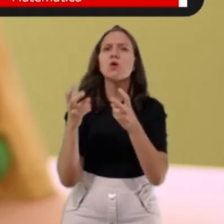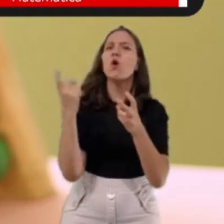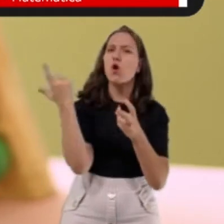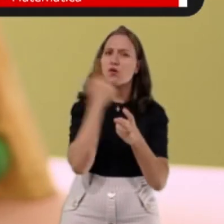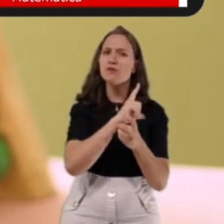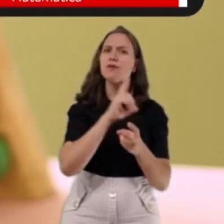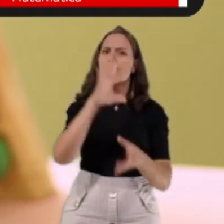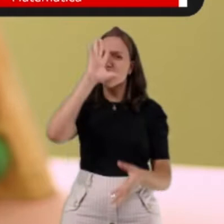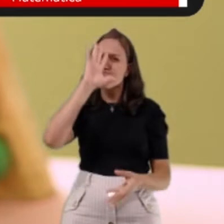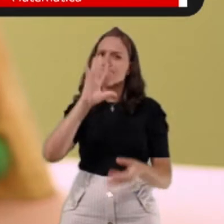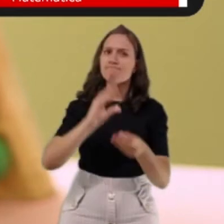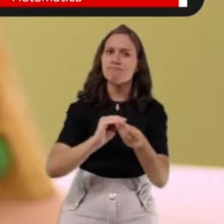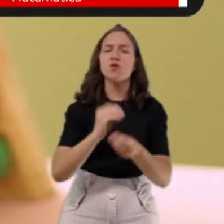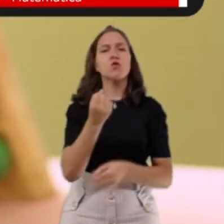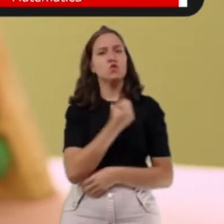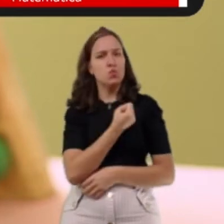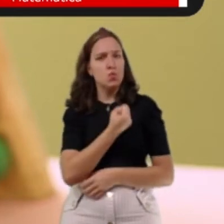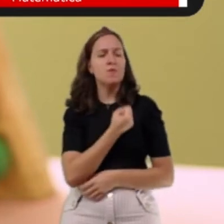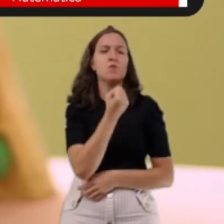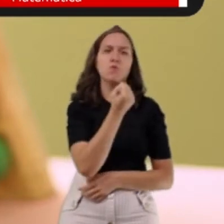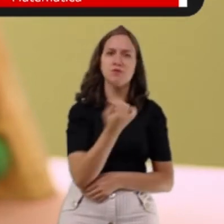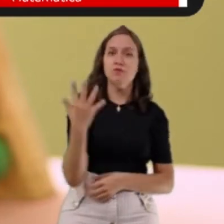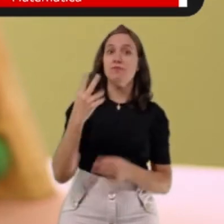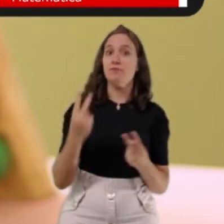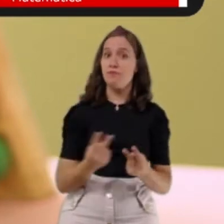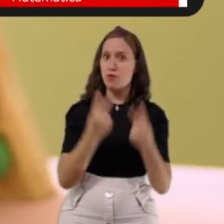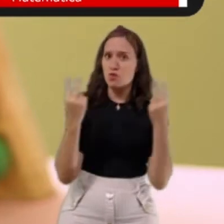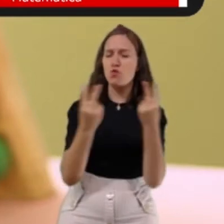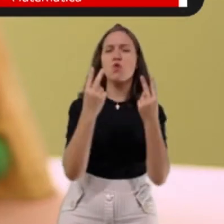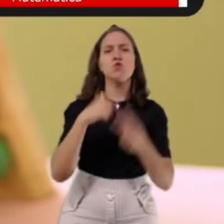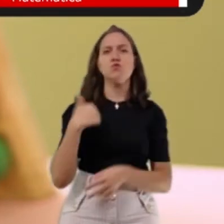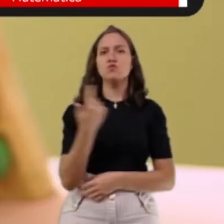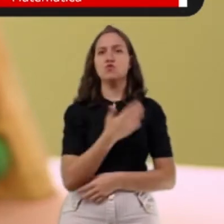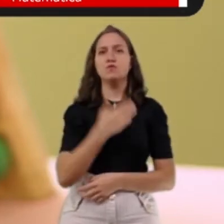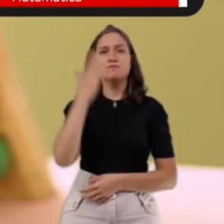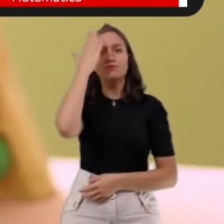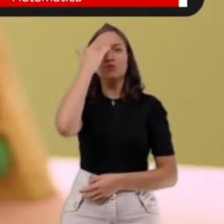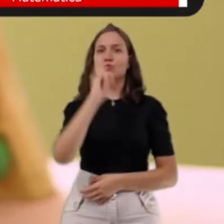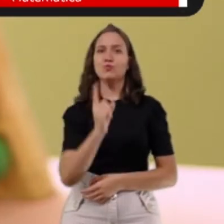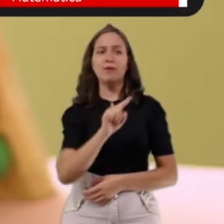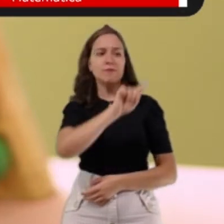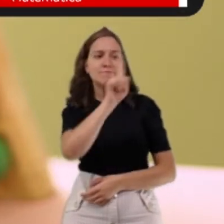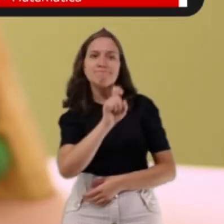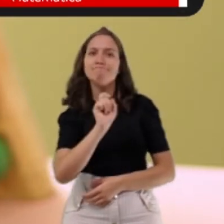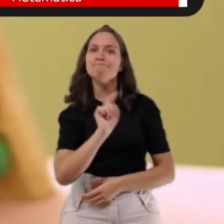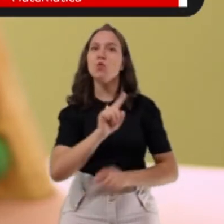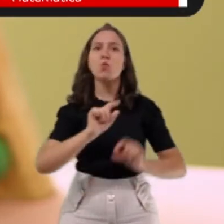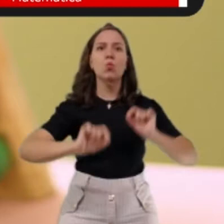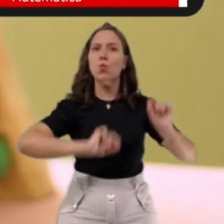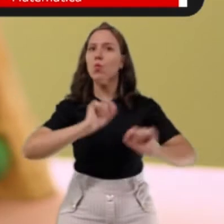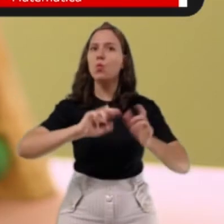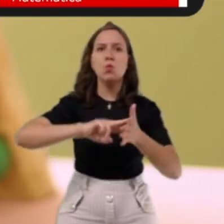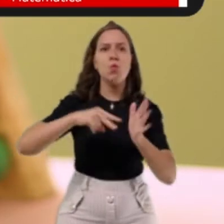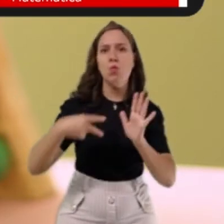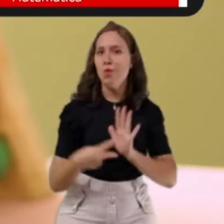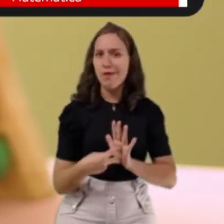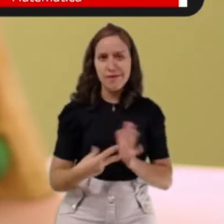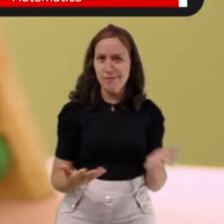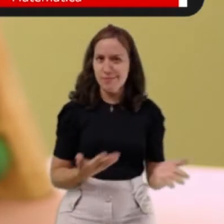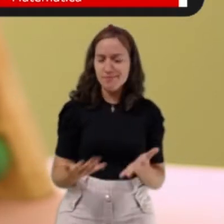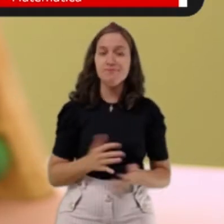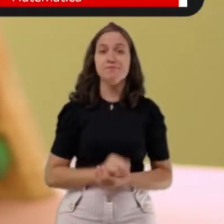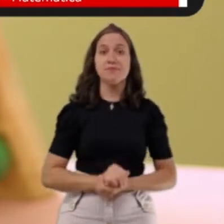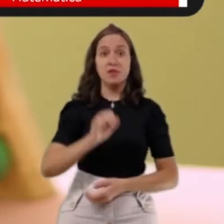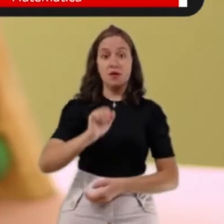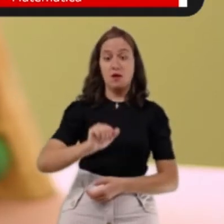que são desconhecidos esses valores de essas quantidades conhecidas comumente na parte